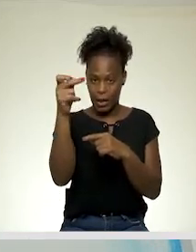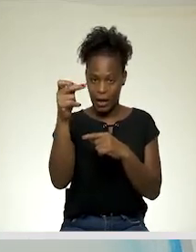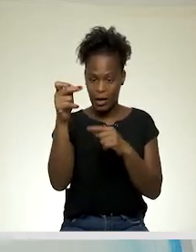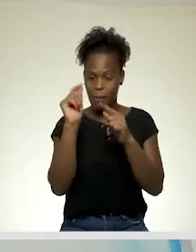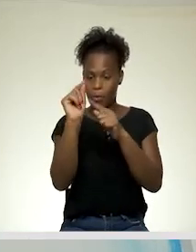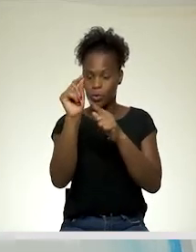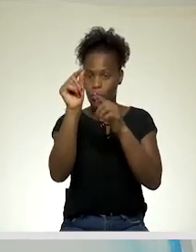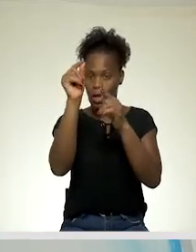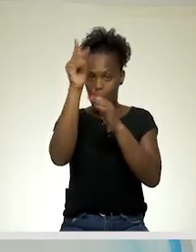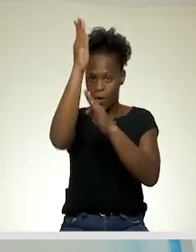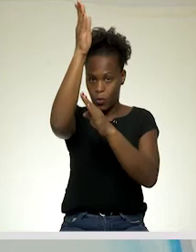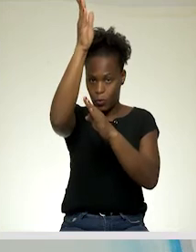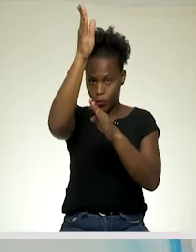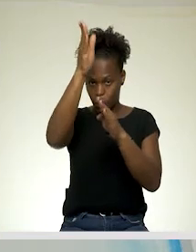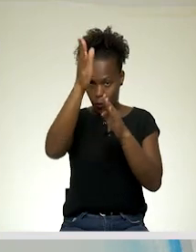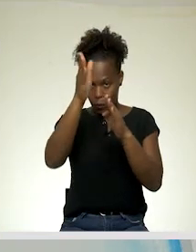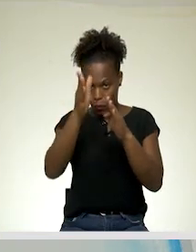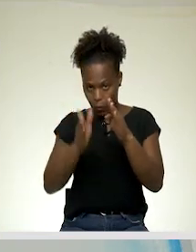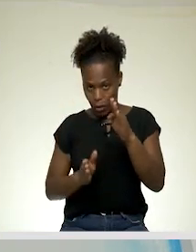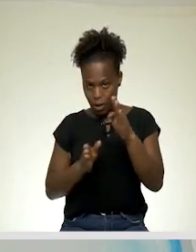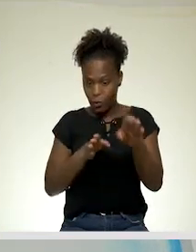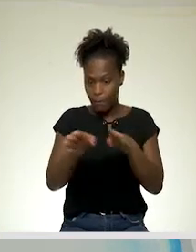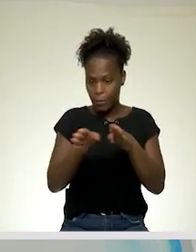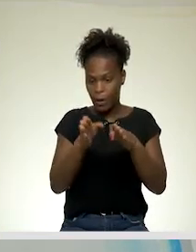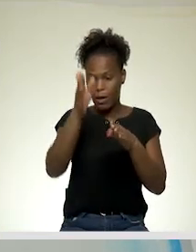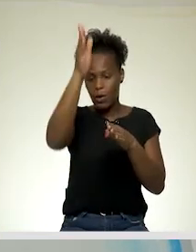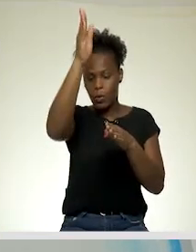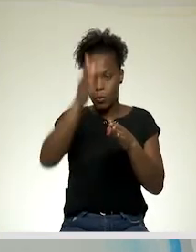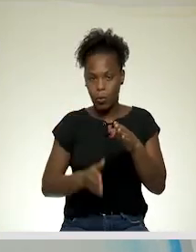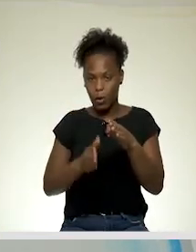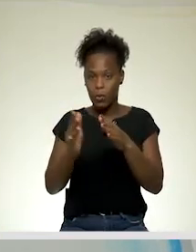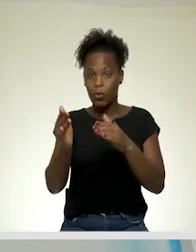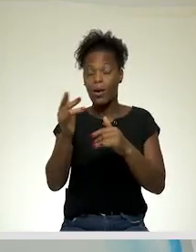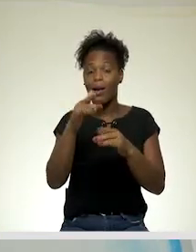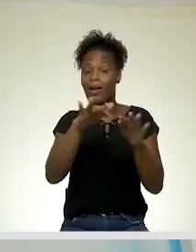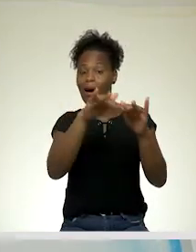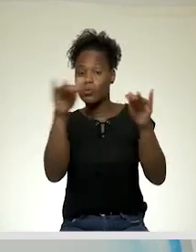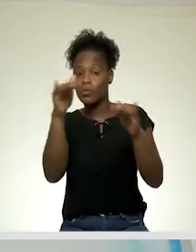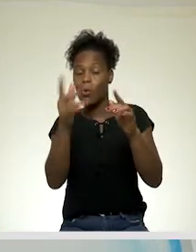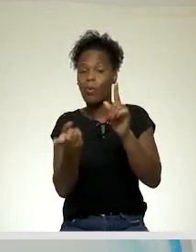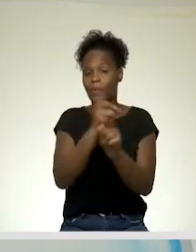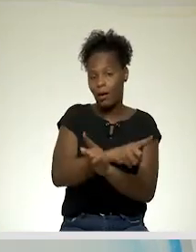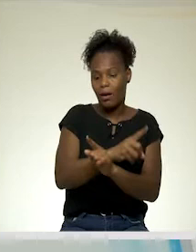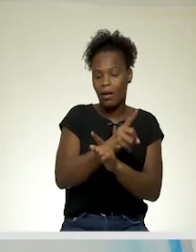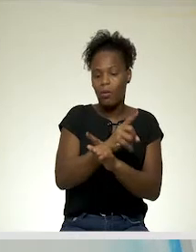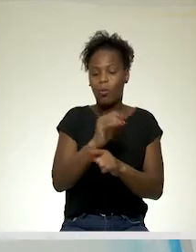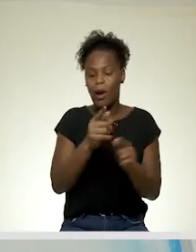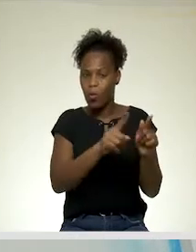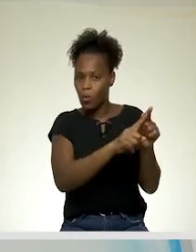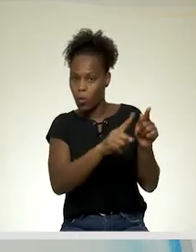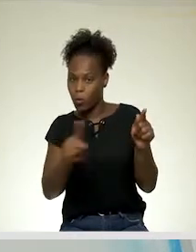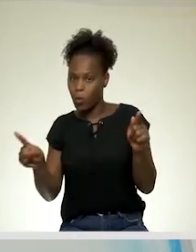vértice, eu vou traçar uma linha perpendicular ao prolongamento do lado oposto. Qual é o lado oposto? É o